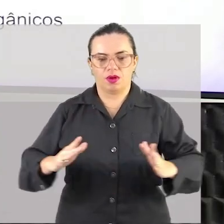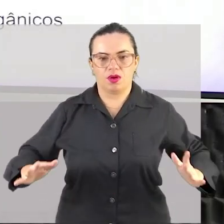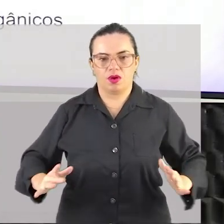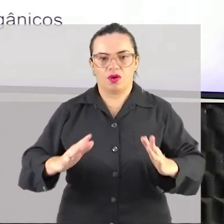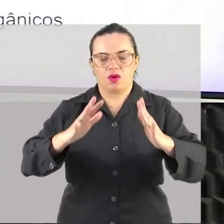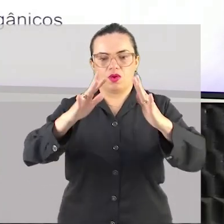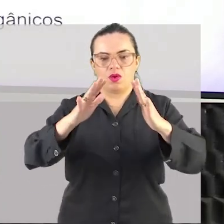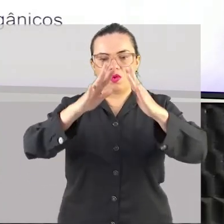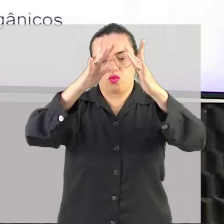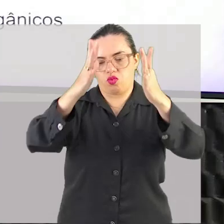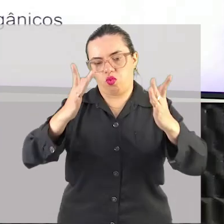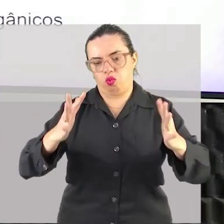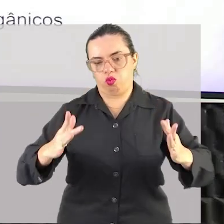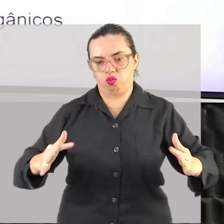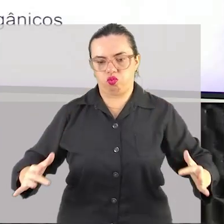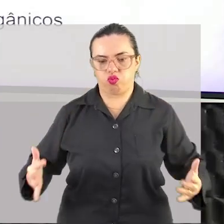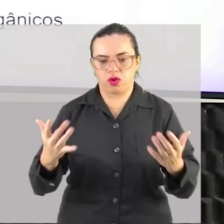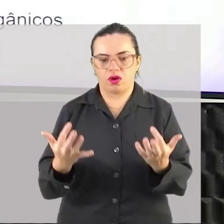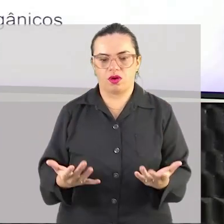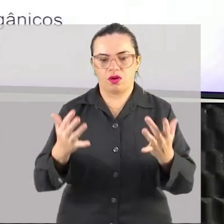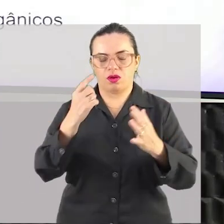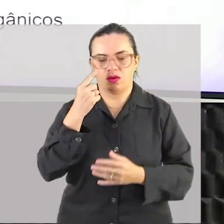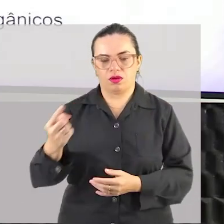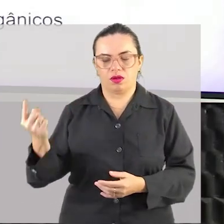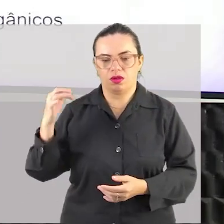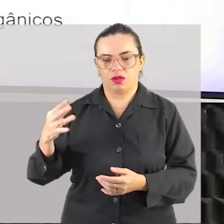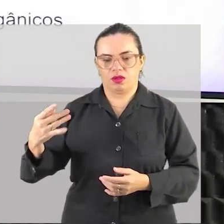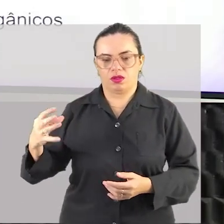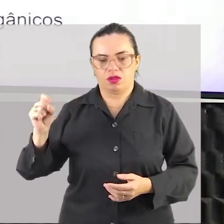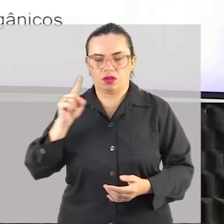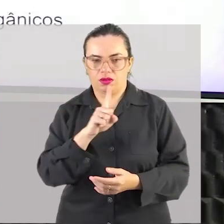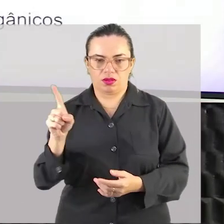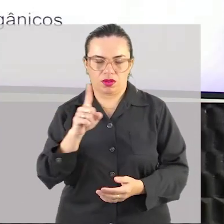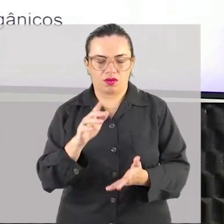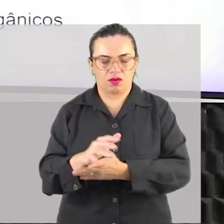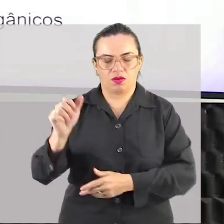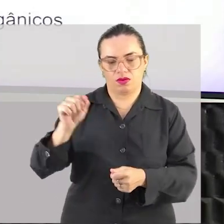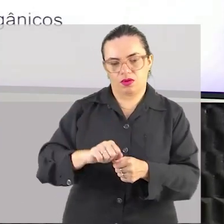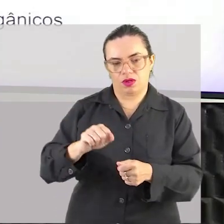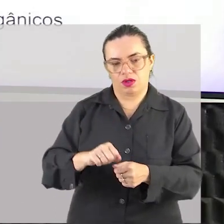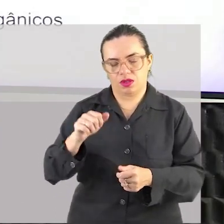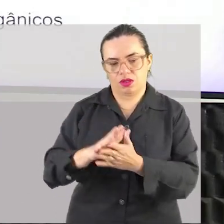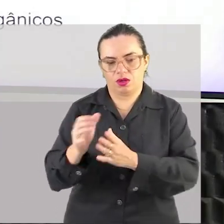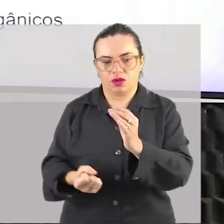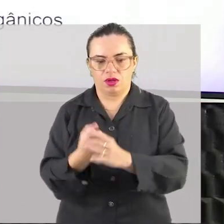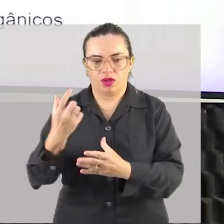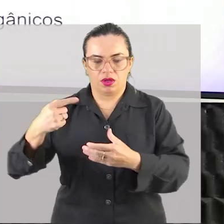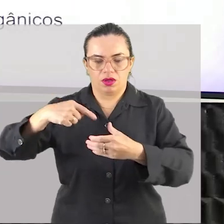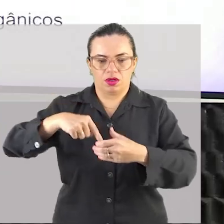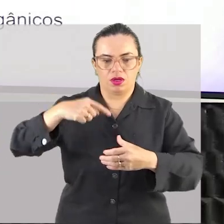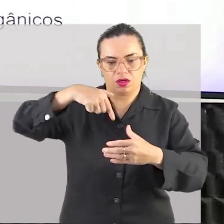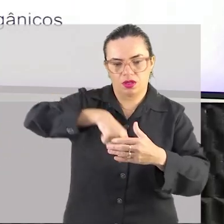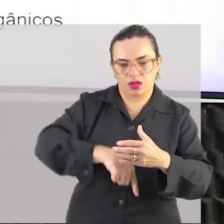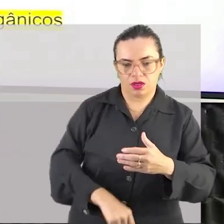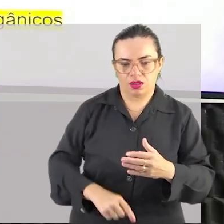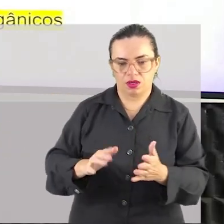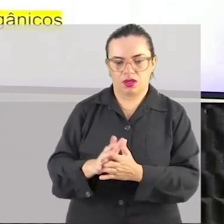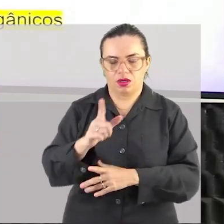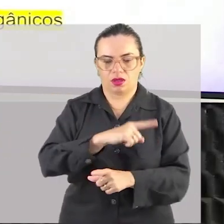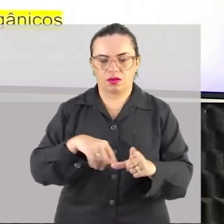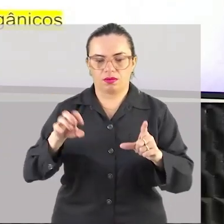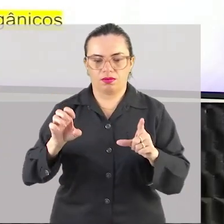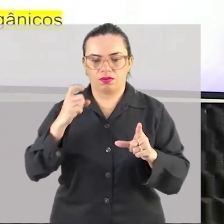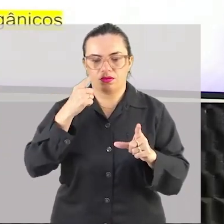rochas ígneas. E nesse caso, esses vulcões não fazem parte da produção do petróleo. E letra E, que é a